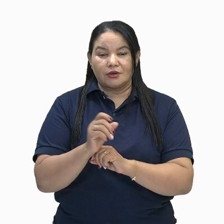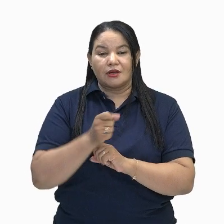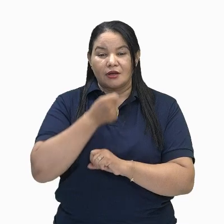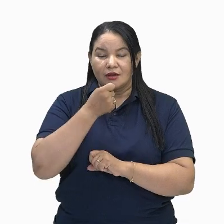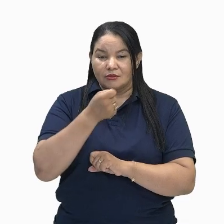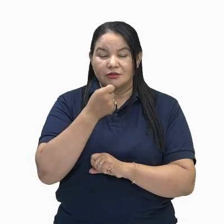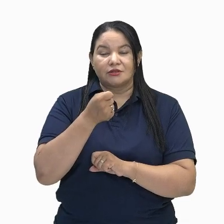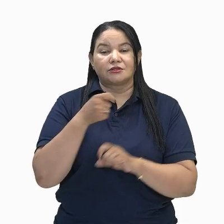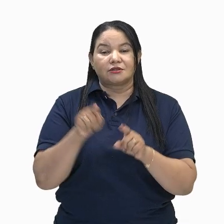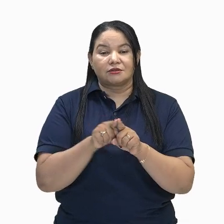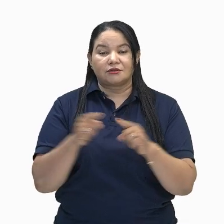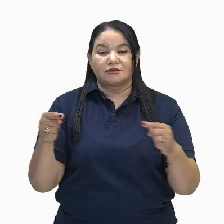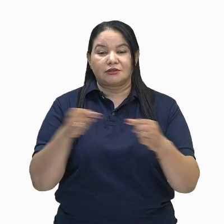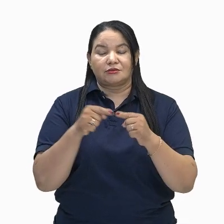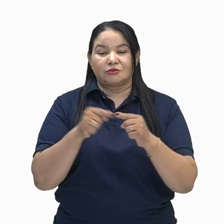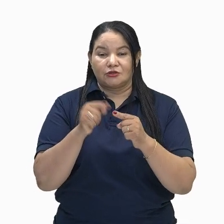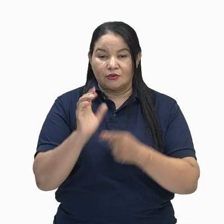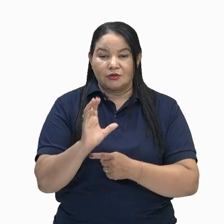fato.